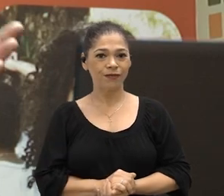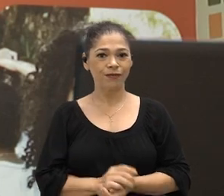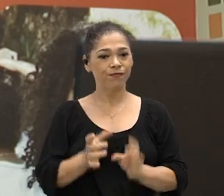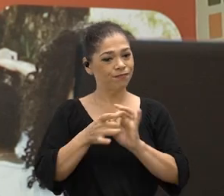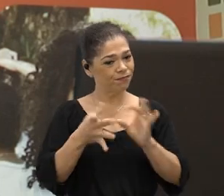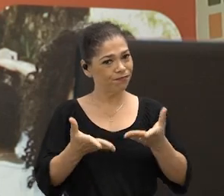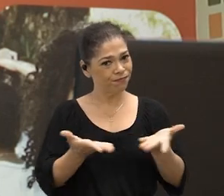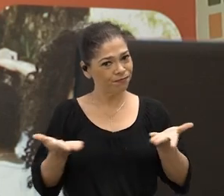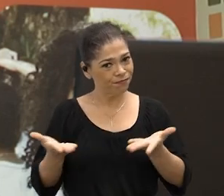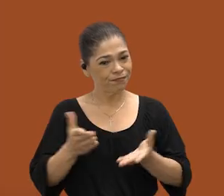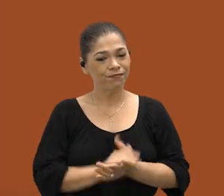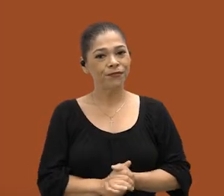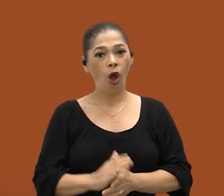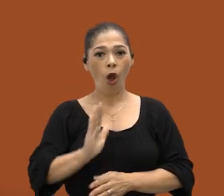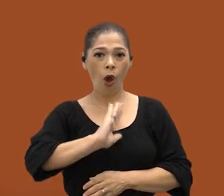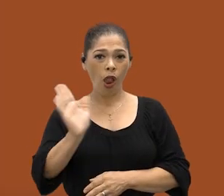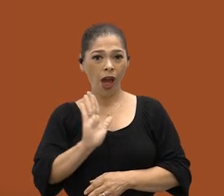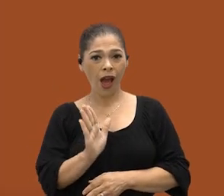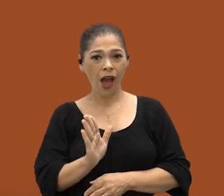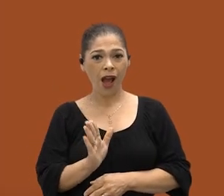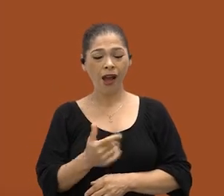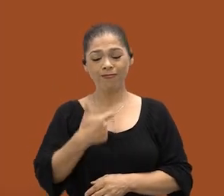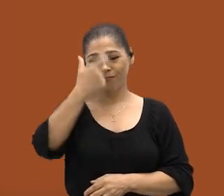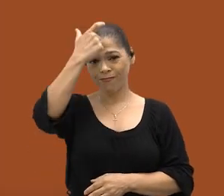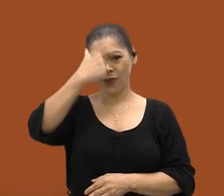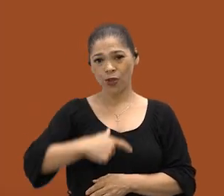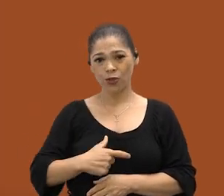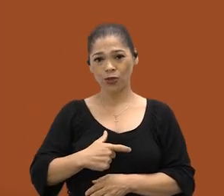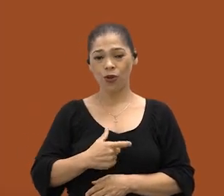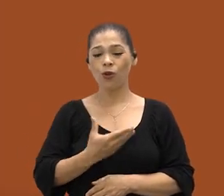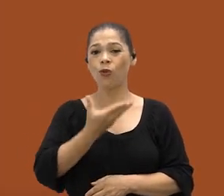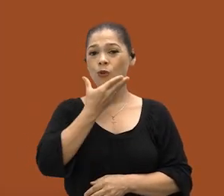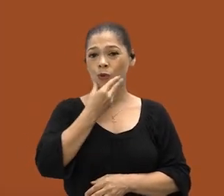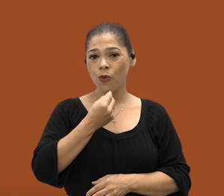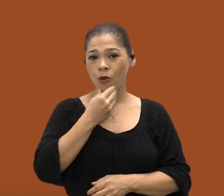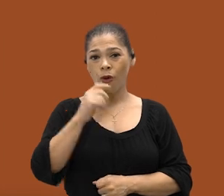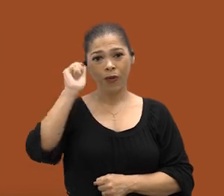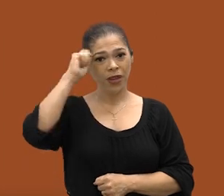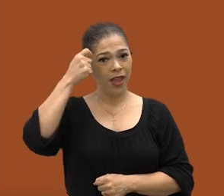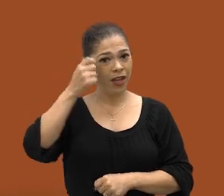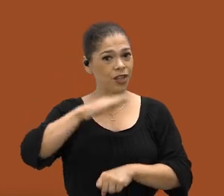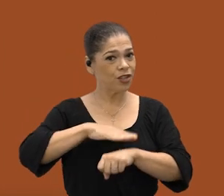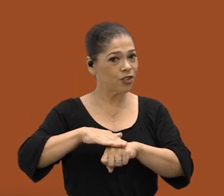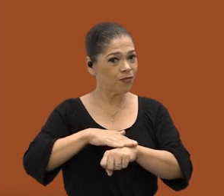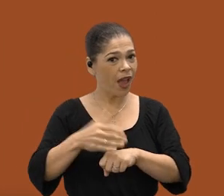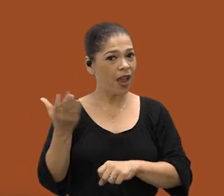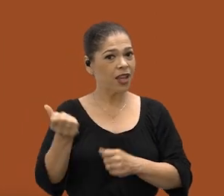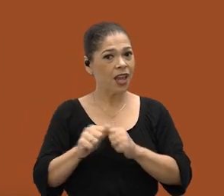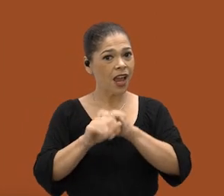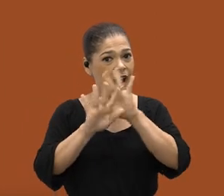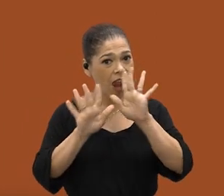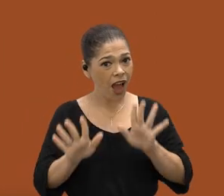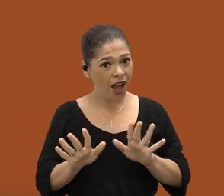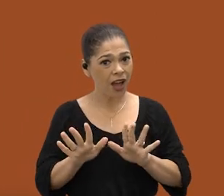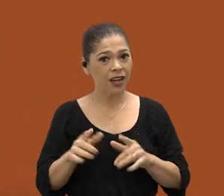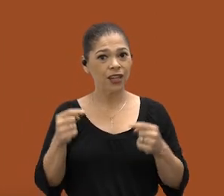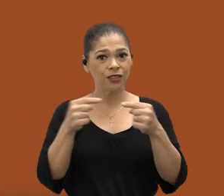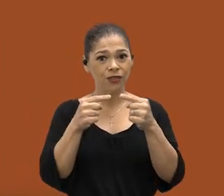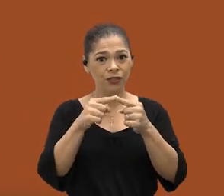por gentileza Olá eu sou um homem negro de pele clara